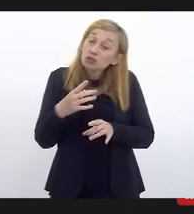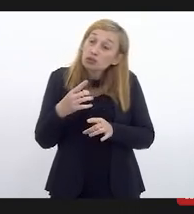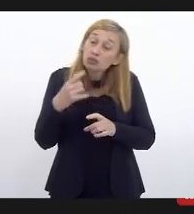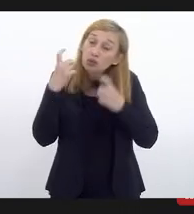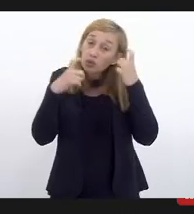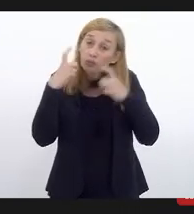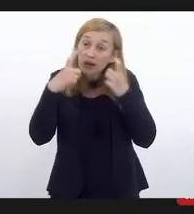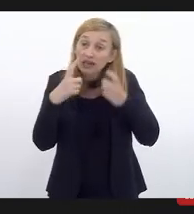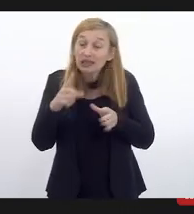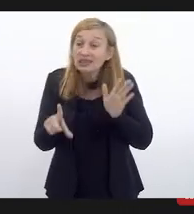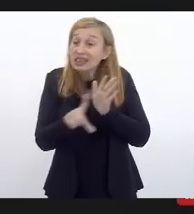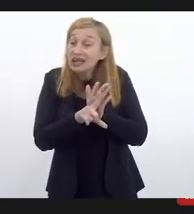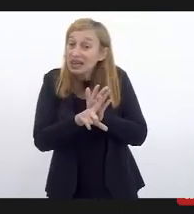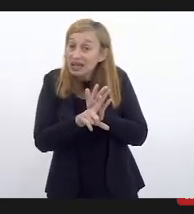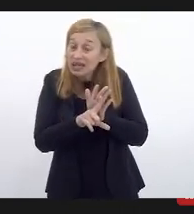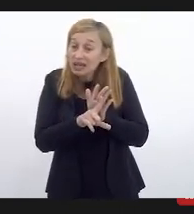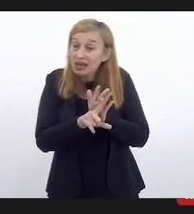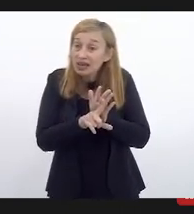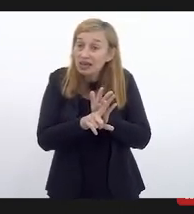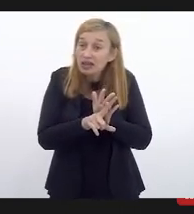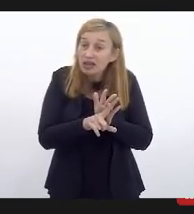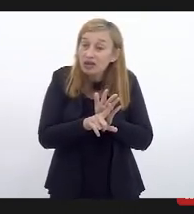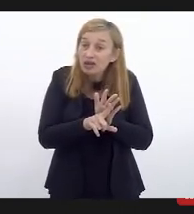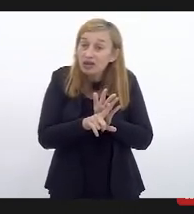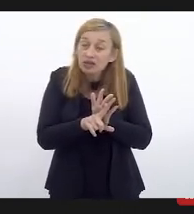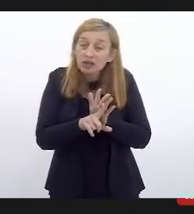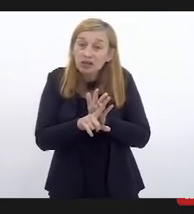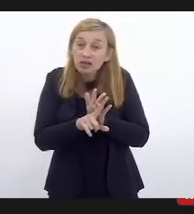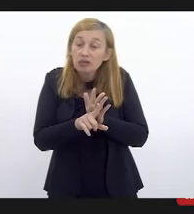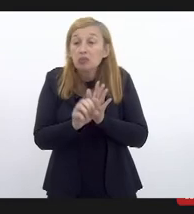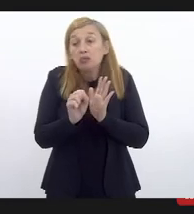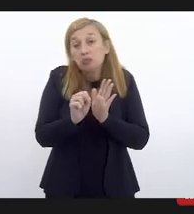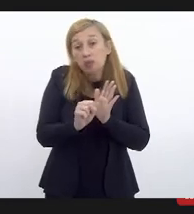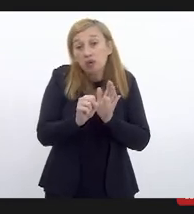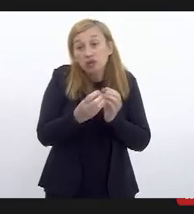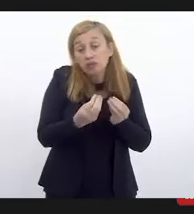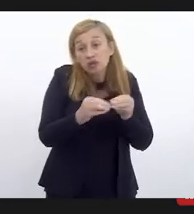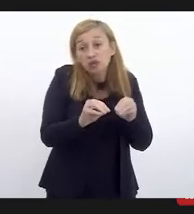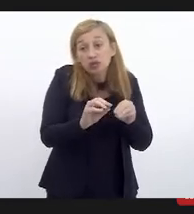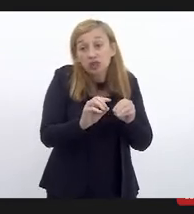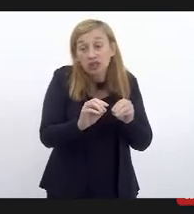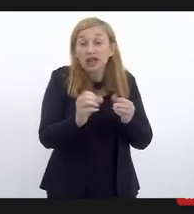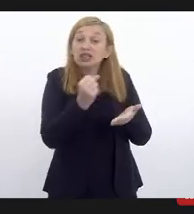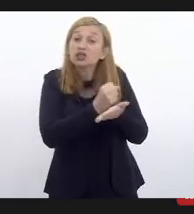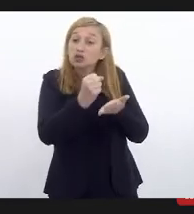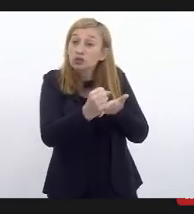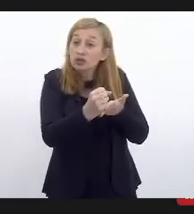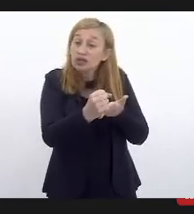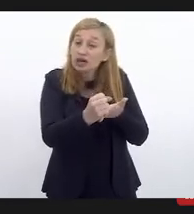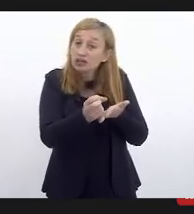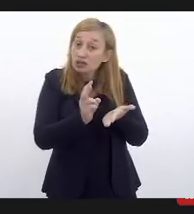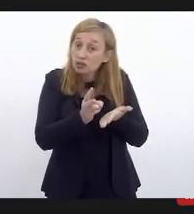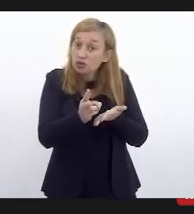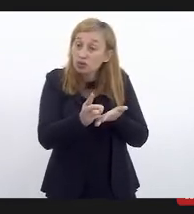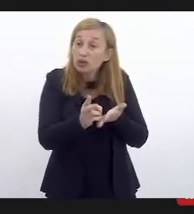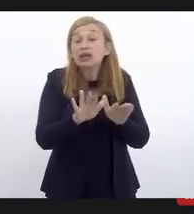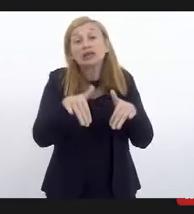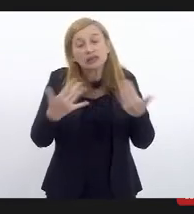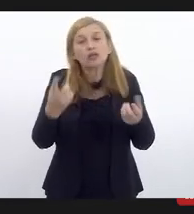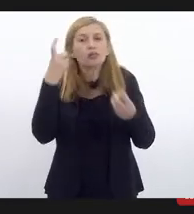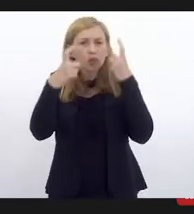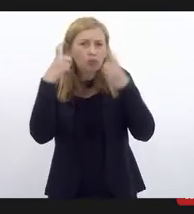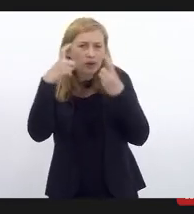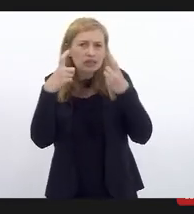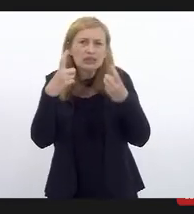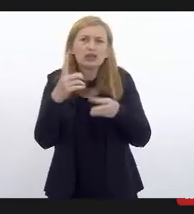lei, por melhor intenção que ela tenha, possa gerar algum tipo de implicação sobre esses contratos que ainda são vigentes. Então, é uma preocupação